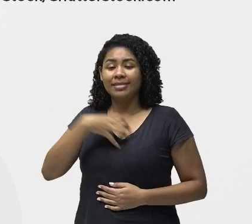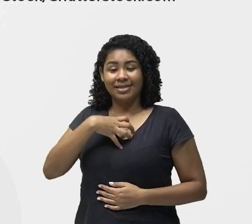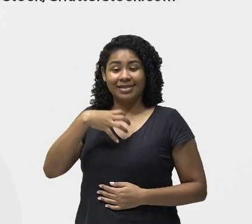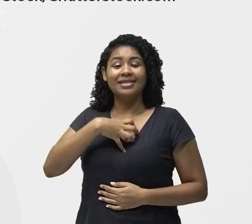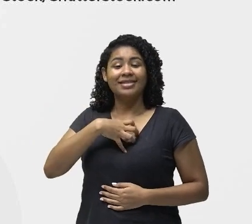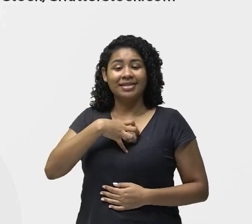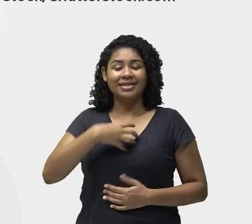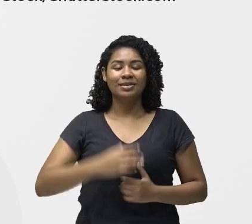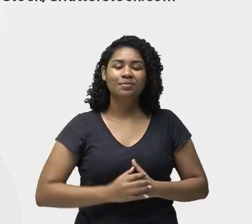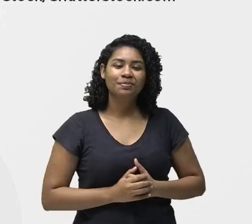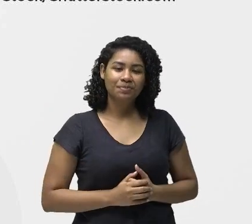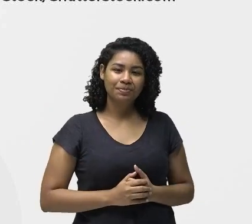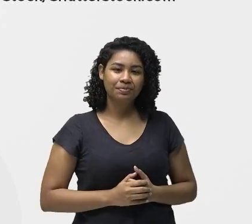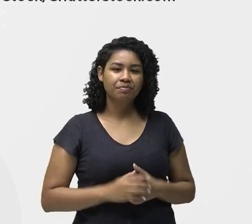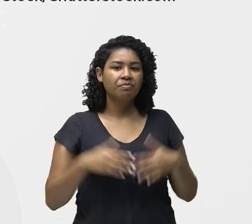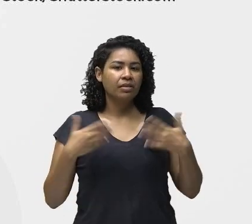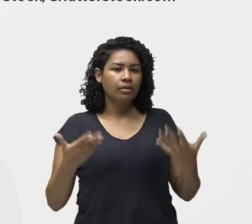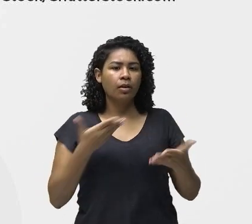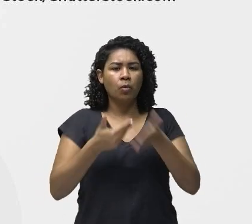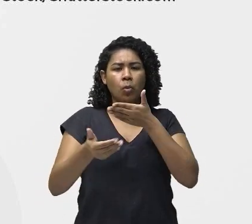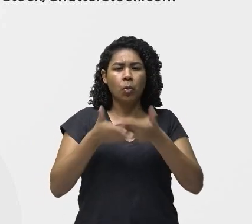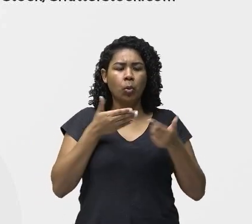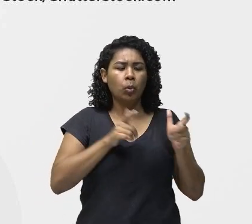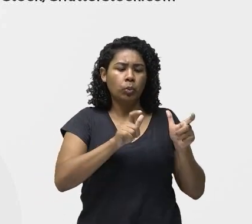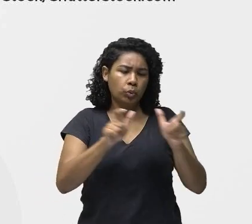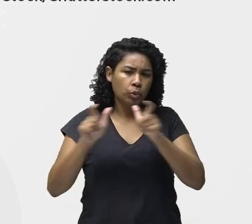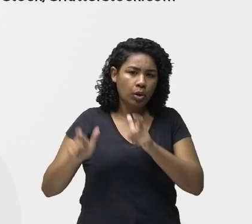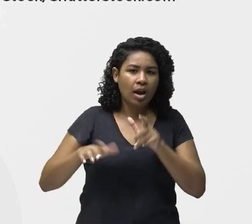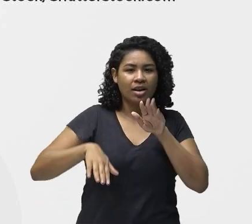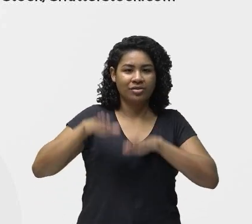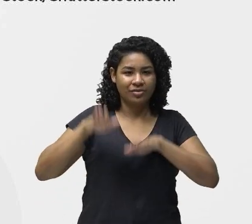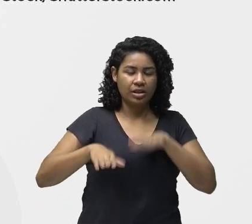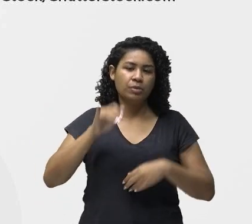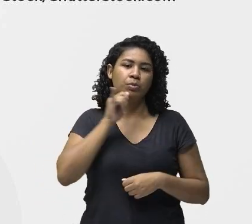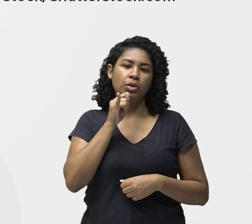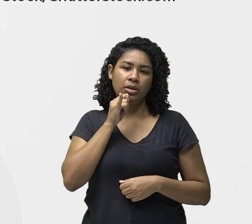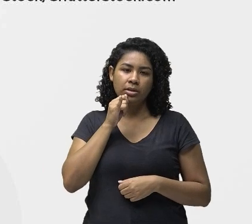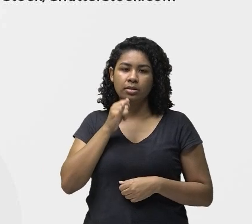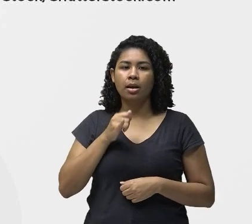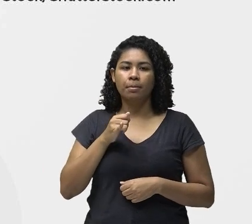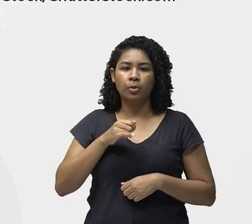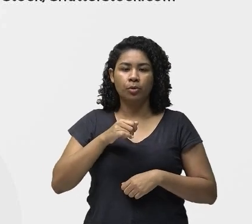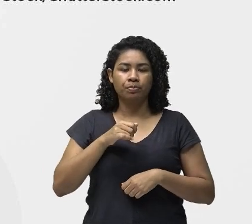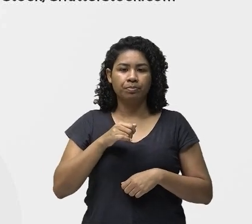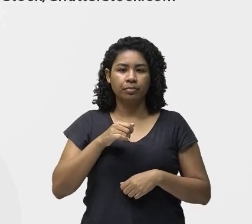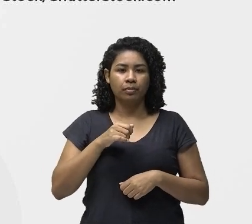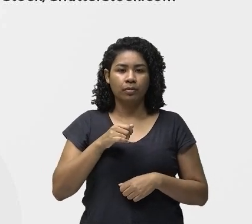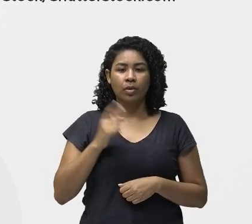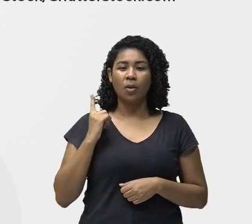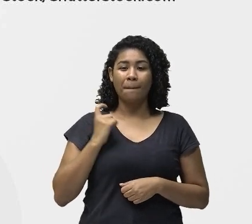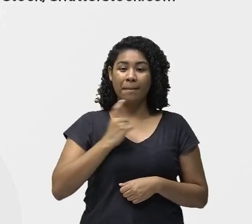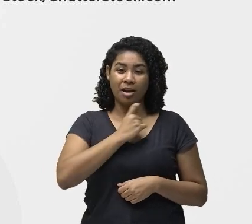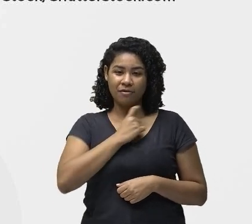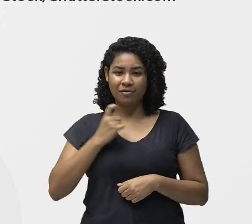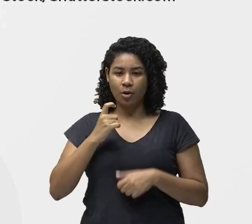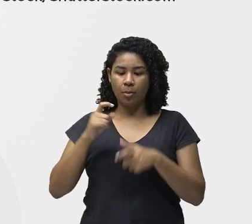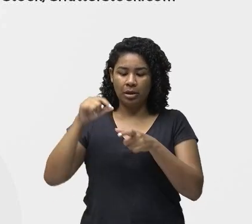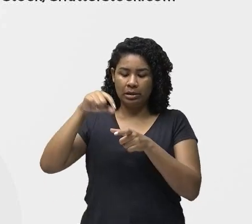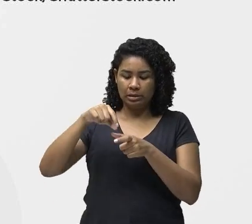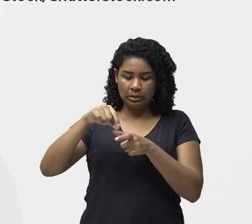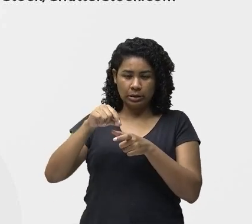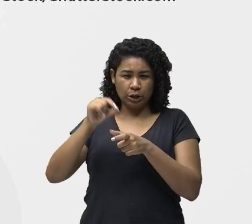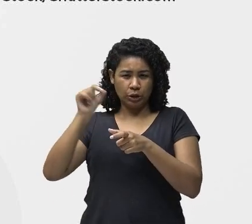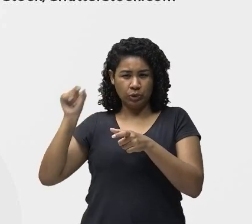você tiver algum vidro de perfume sim destampado, é um odor volátil, ou seja, ele